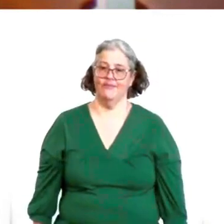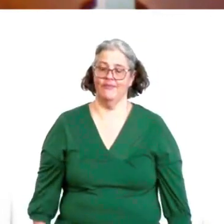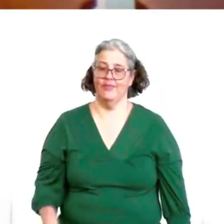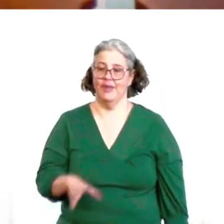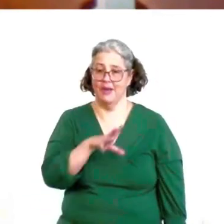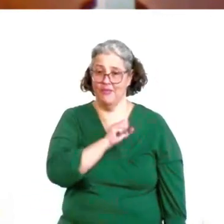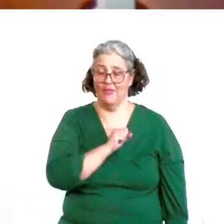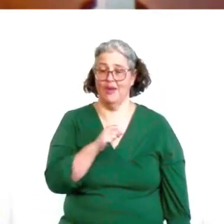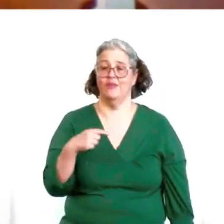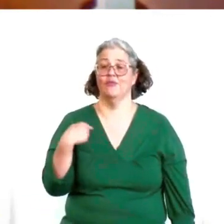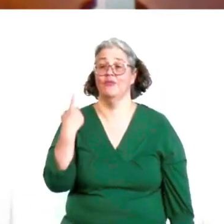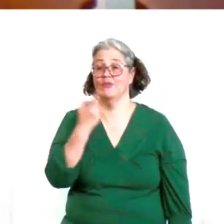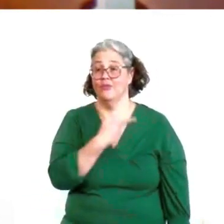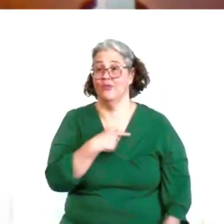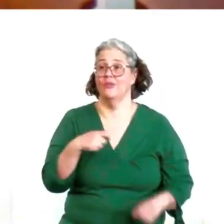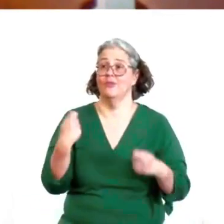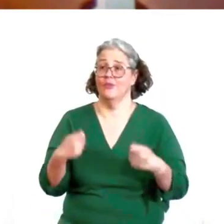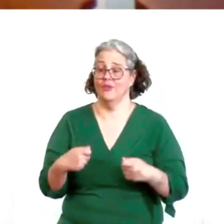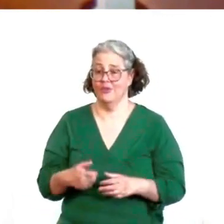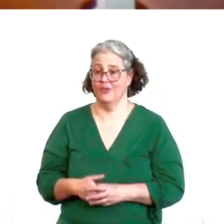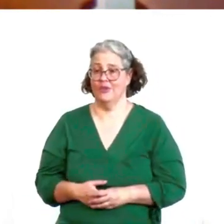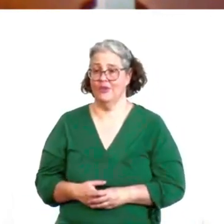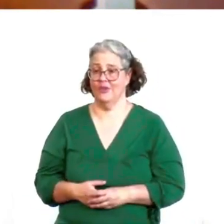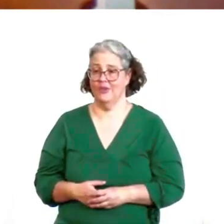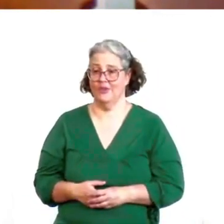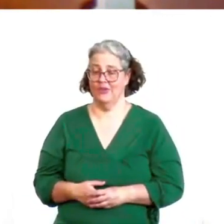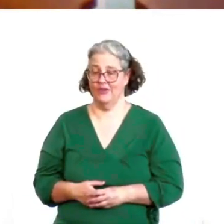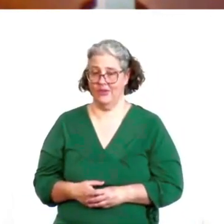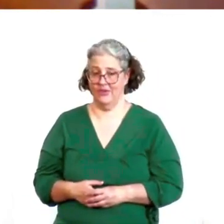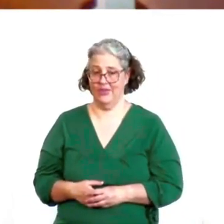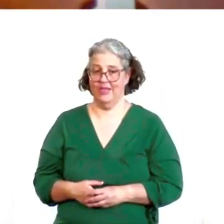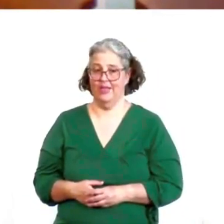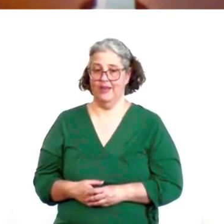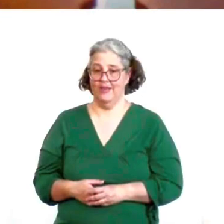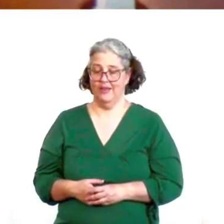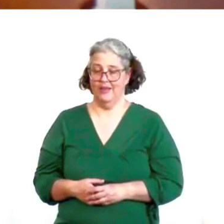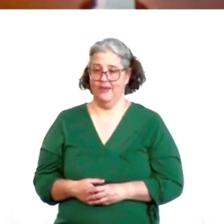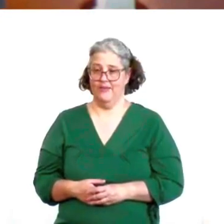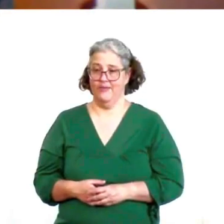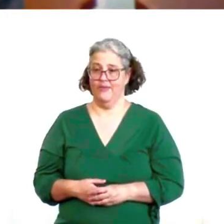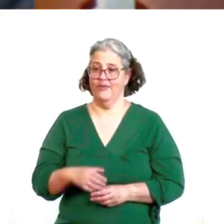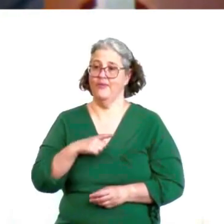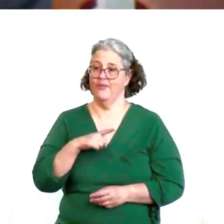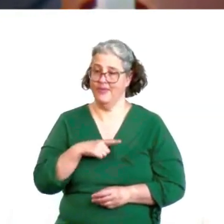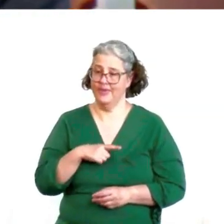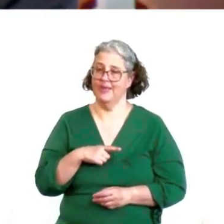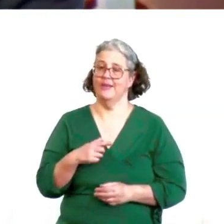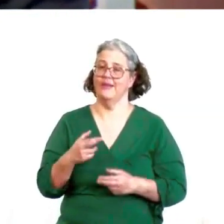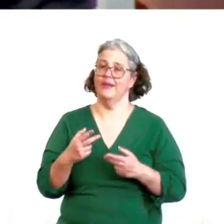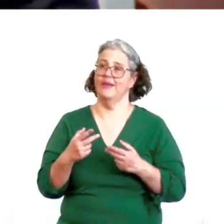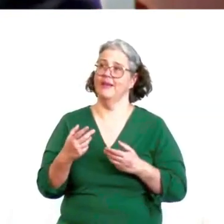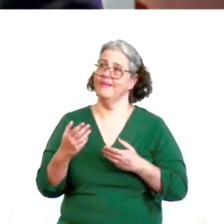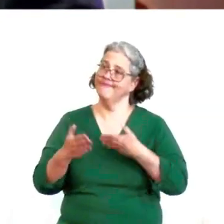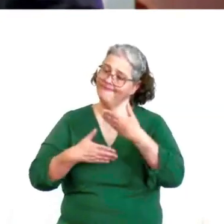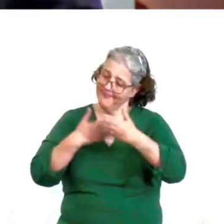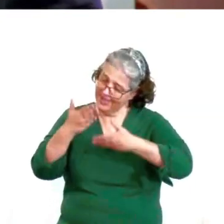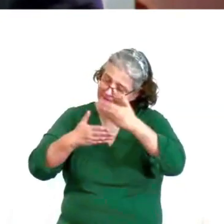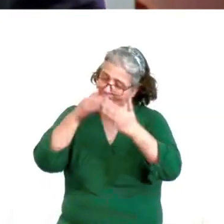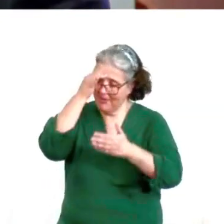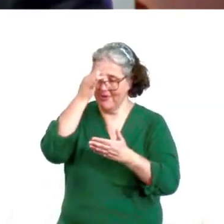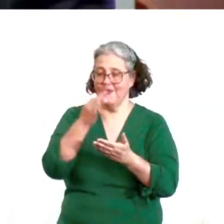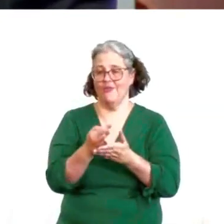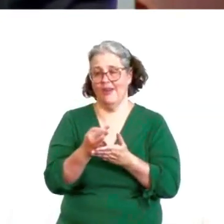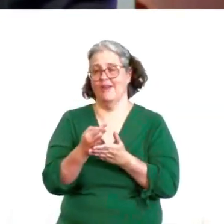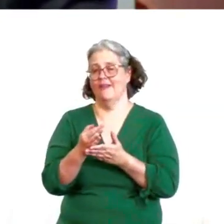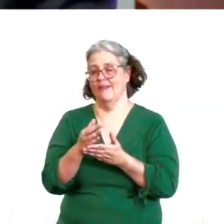nós precisamos desenvolver uma vida que agrada a Deus e não que agrada